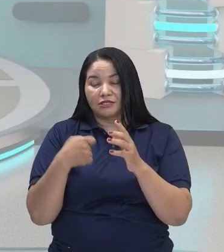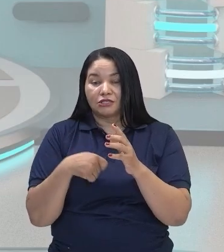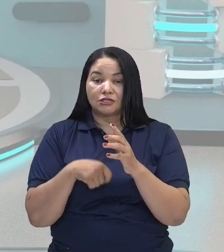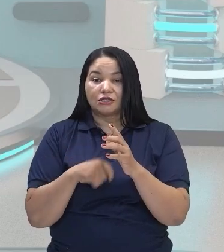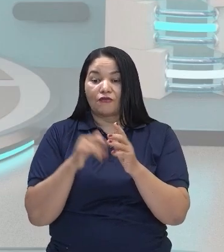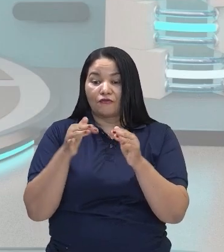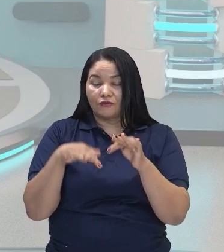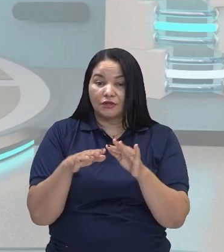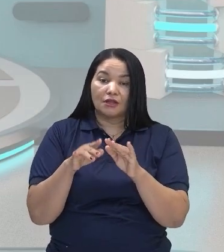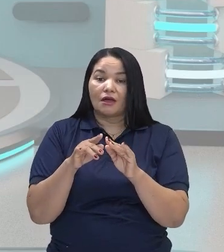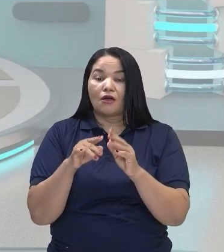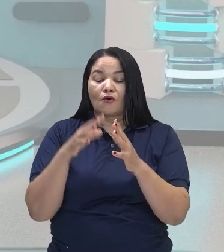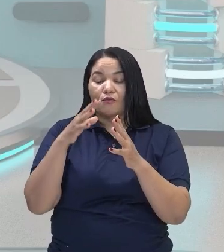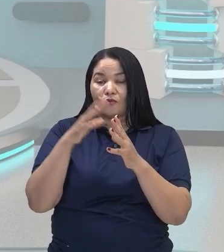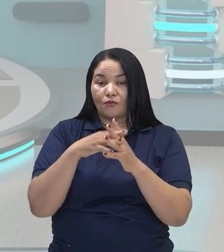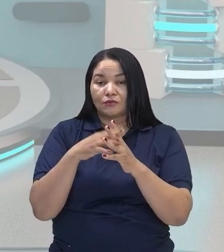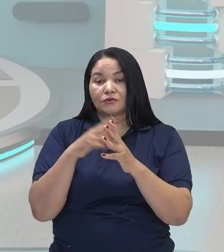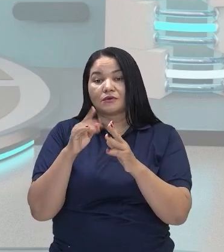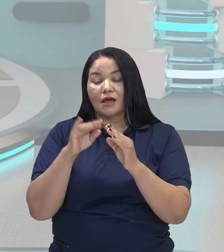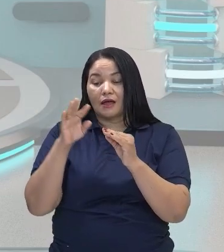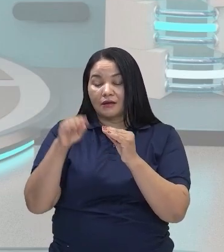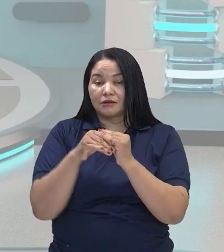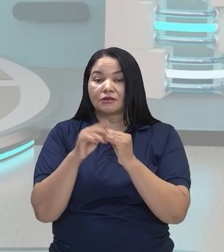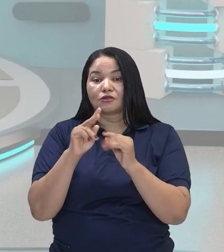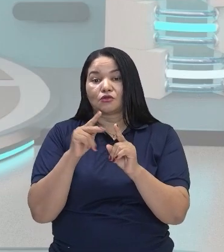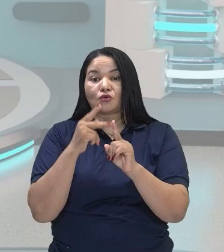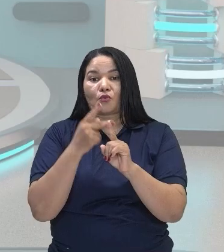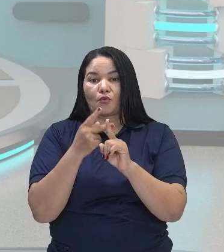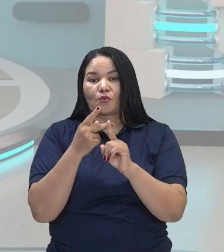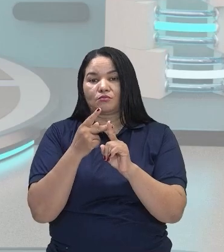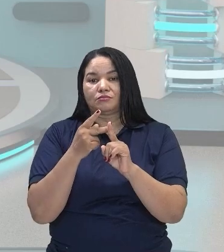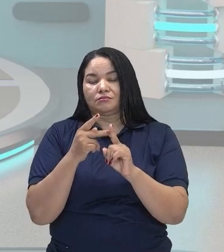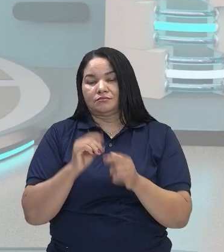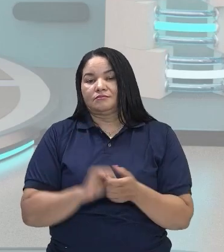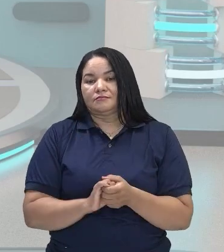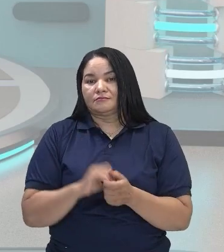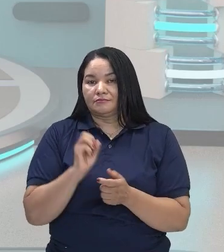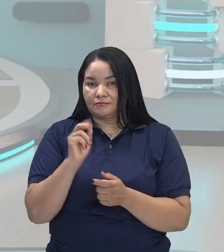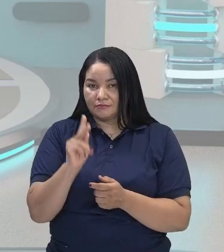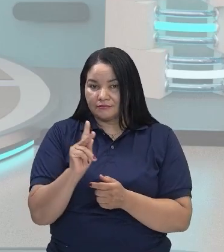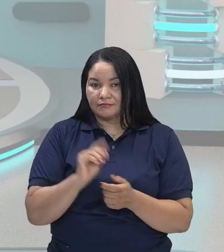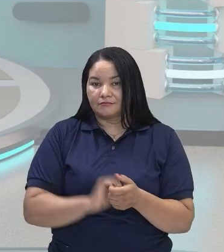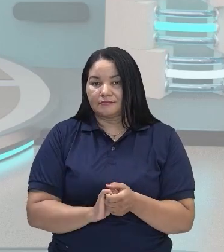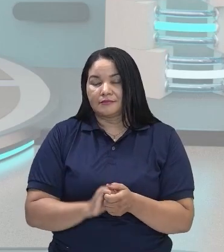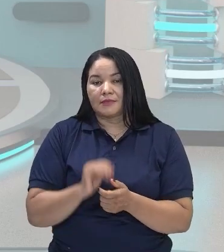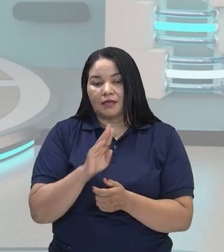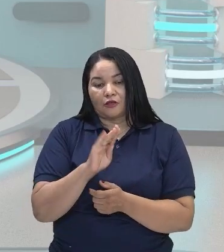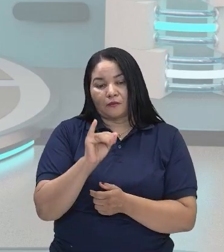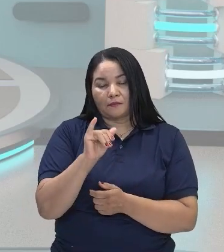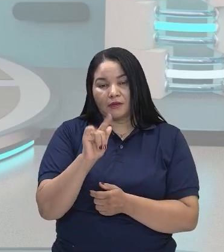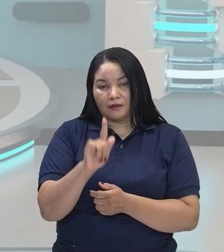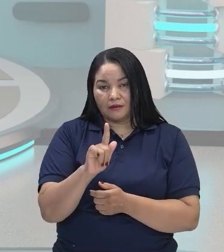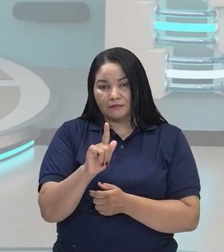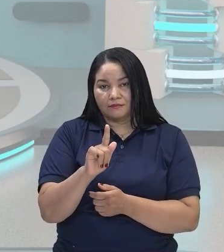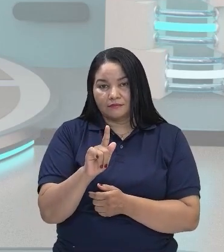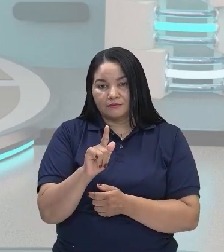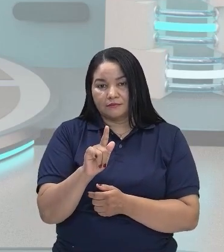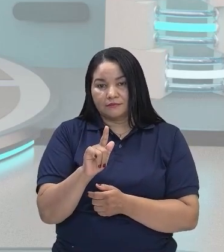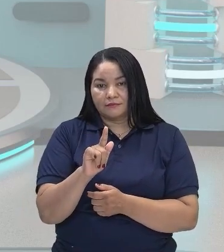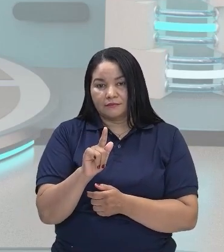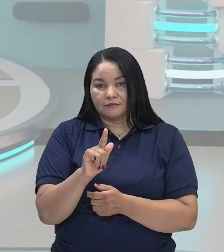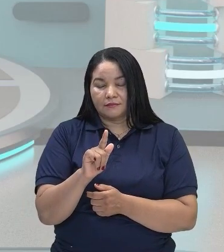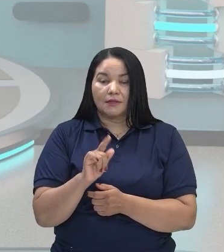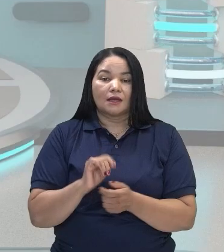de acrescentar EST, tá certo? Aí nós vimos os dois exemplos. Big, grande, tem